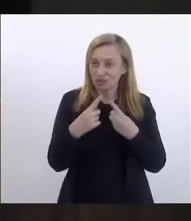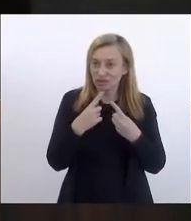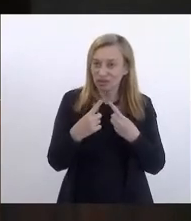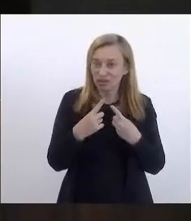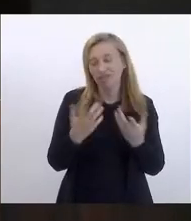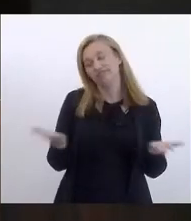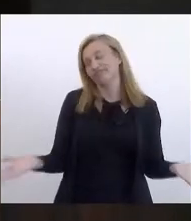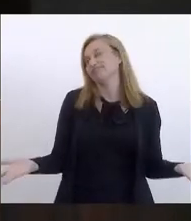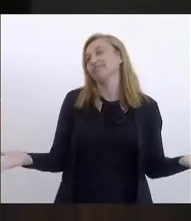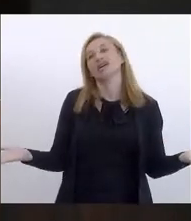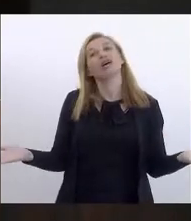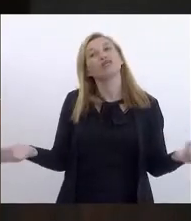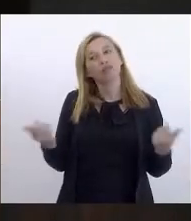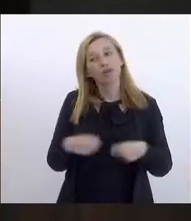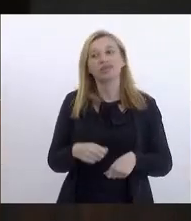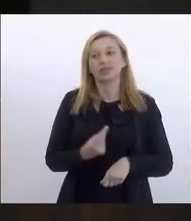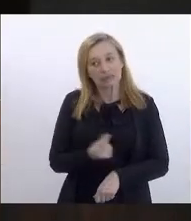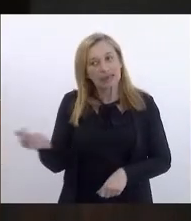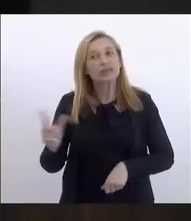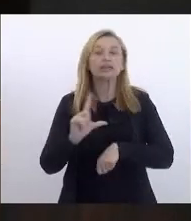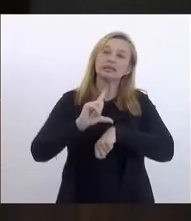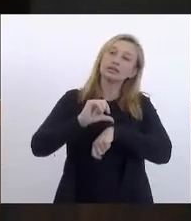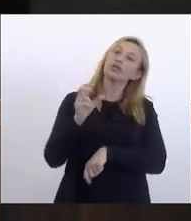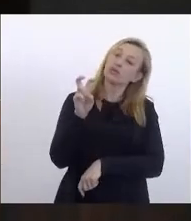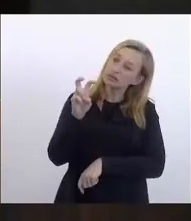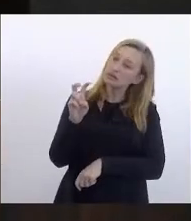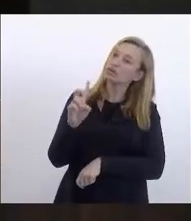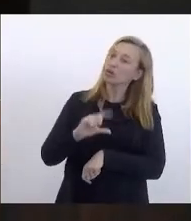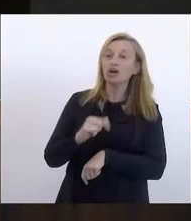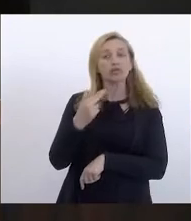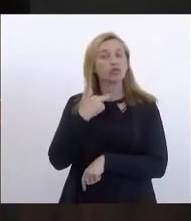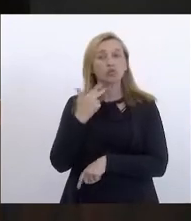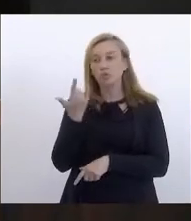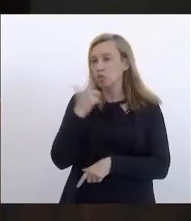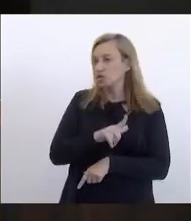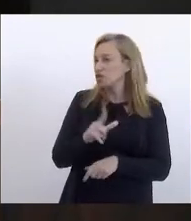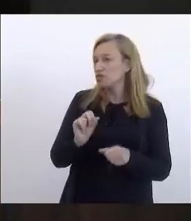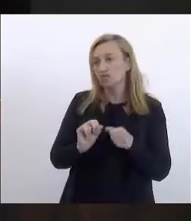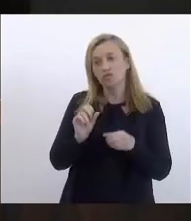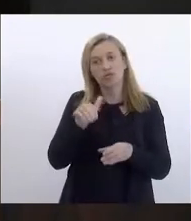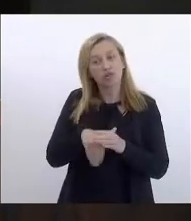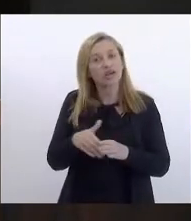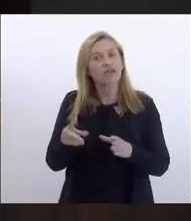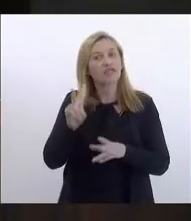Aqui, eu vou precisar sair às cinco horas, infelizmente, eu não vou conseguir votar os vetos.